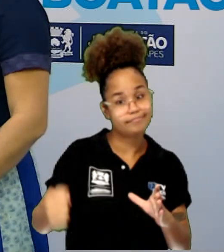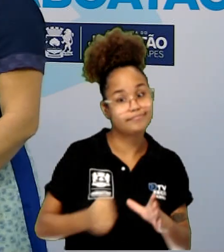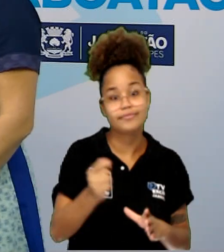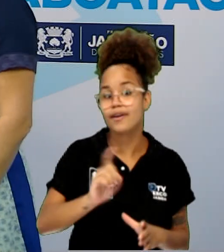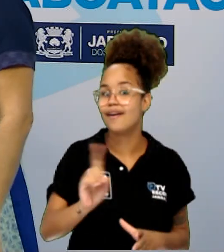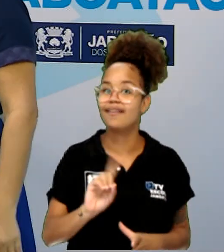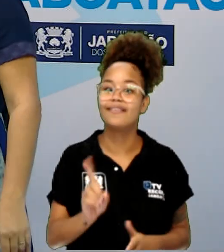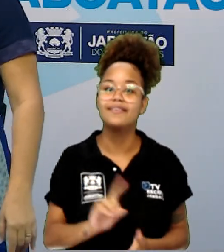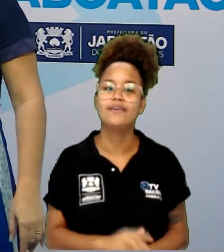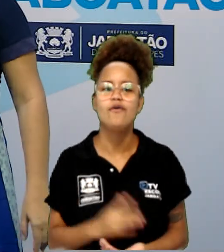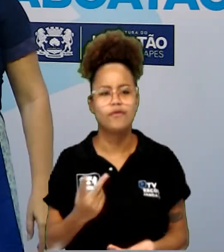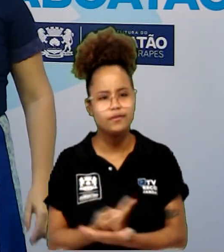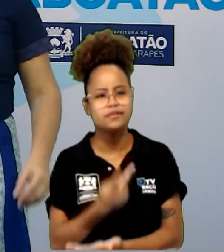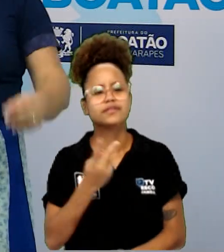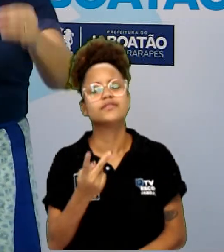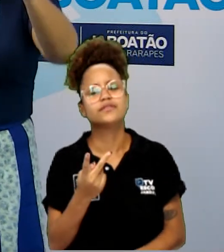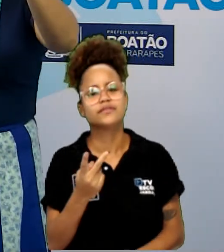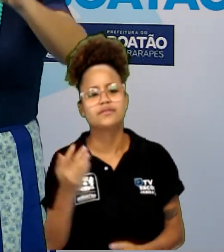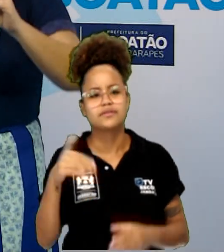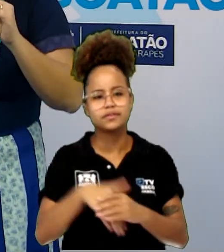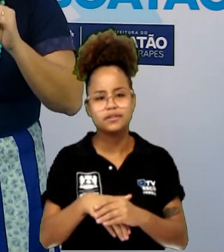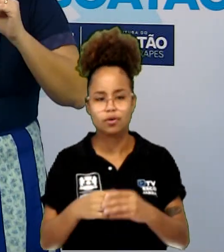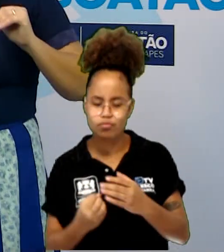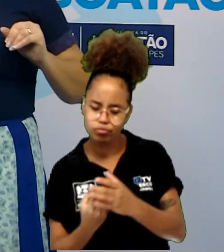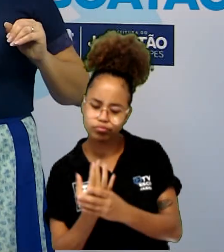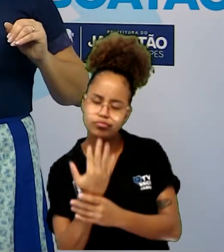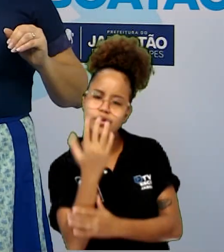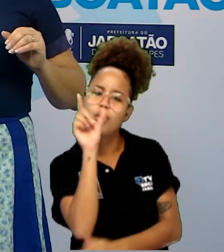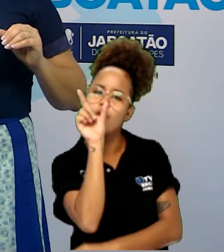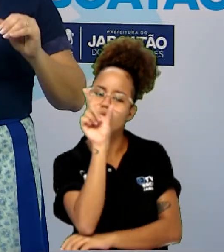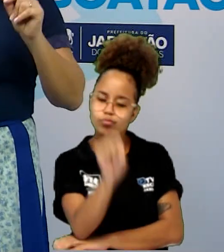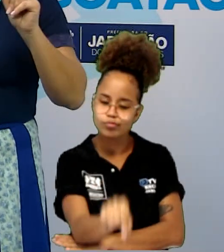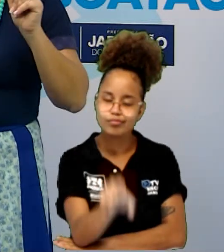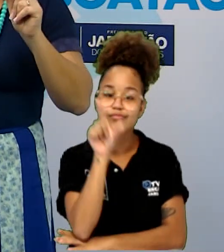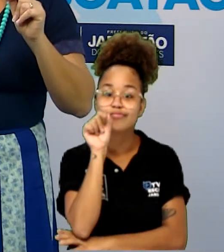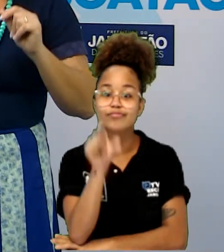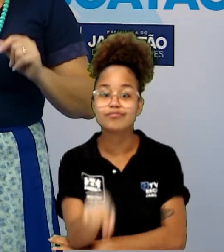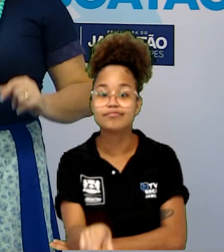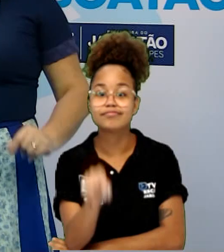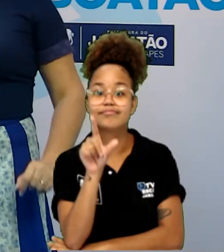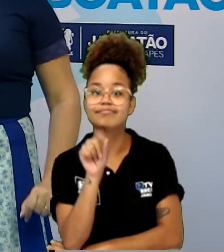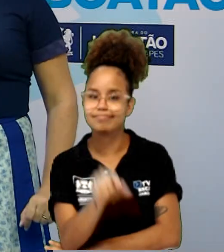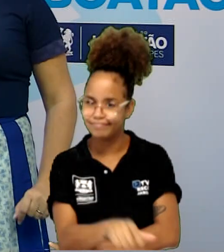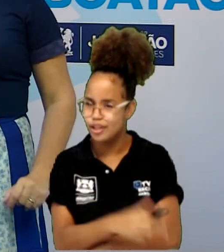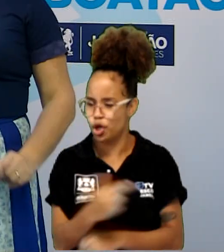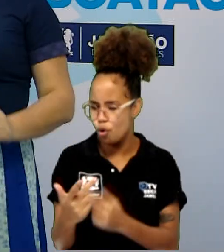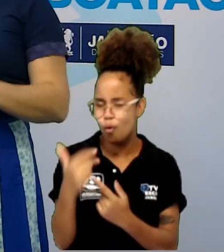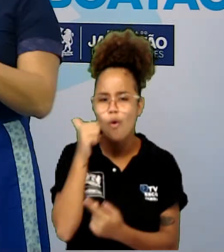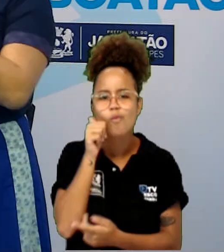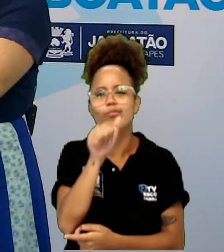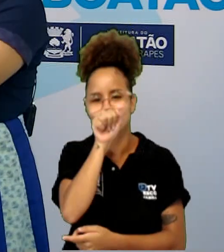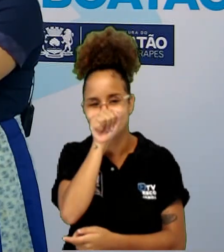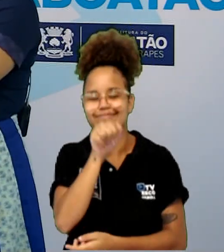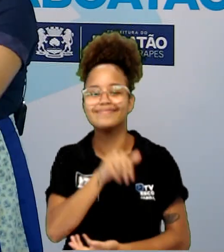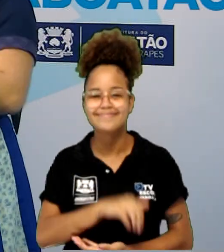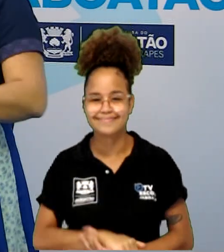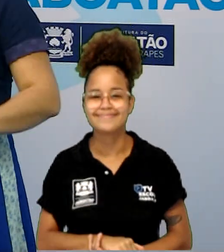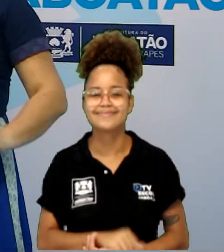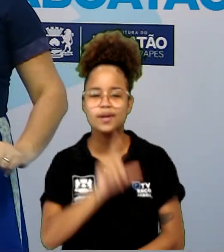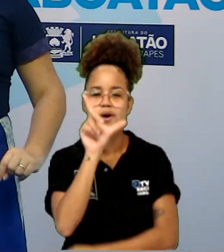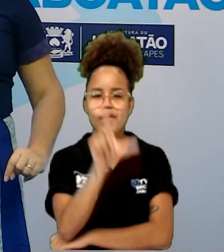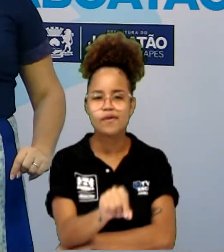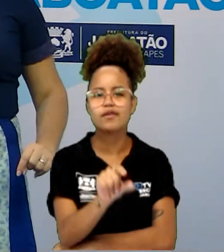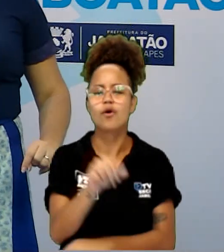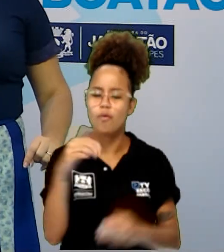que aconteceu. Com o impacto, nasceu um pequeno avestruz, já danadinho, igual a mãe dele. O avestruz ficou